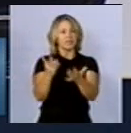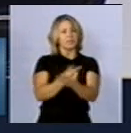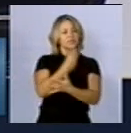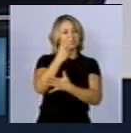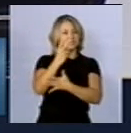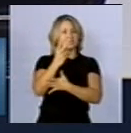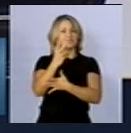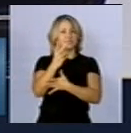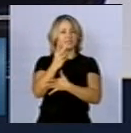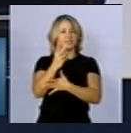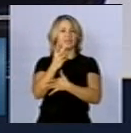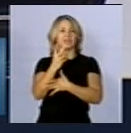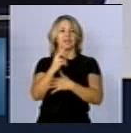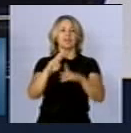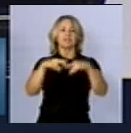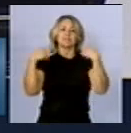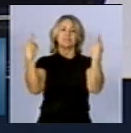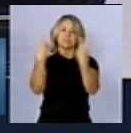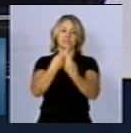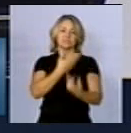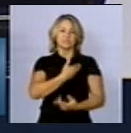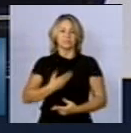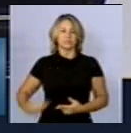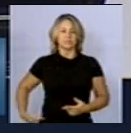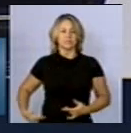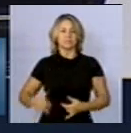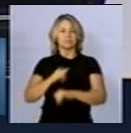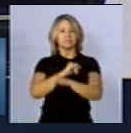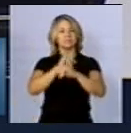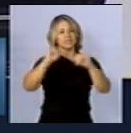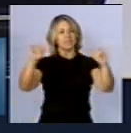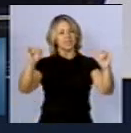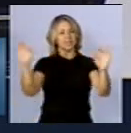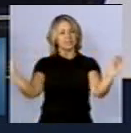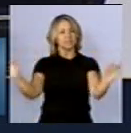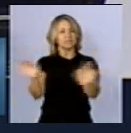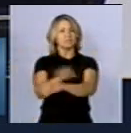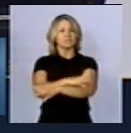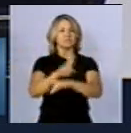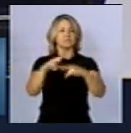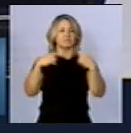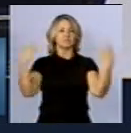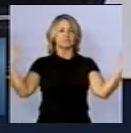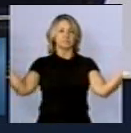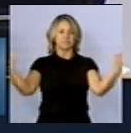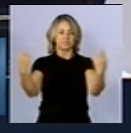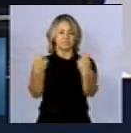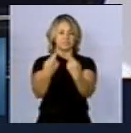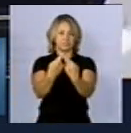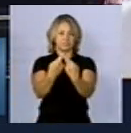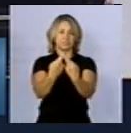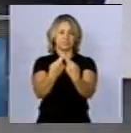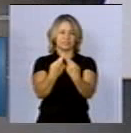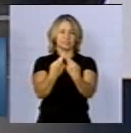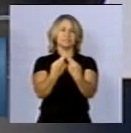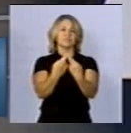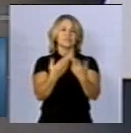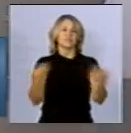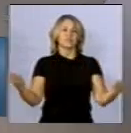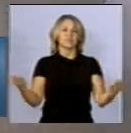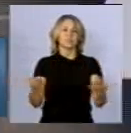a realização dessa audiência pública eu declaro então encerrado é a audiência pública